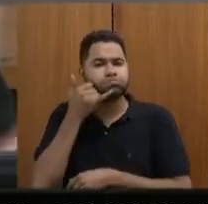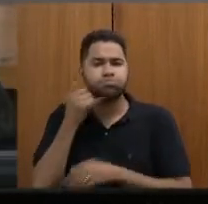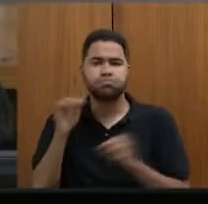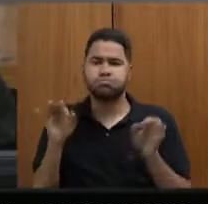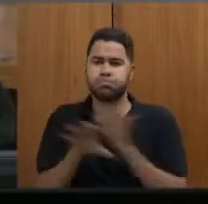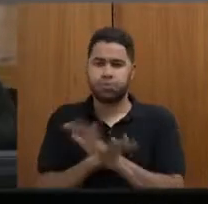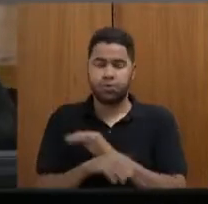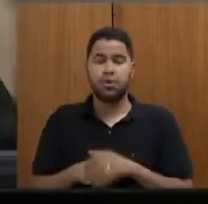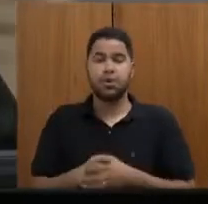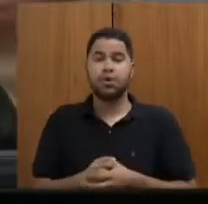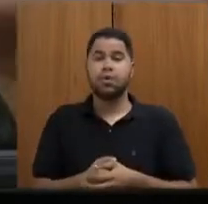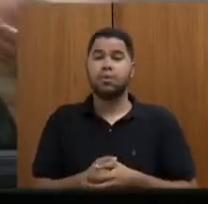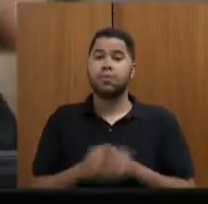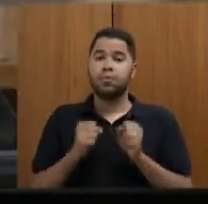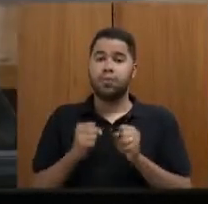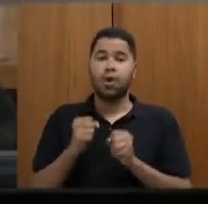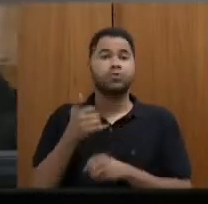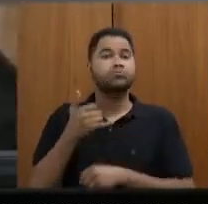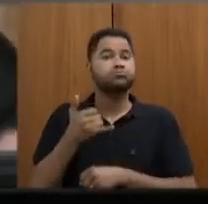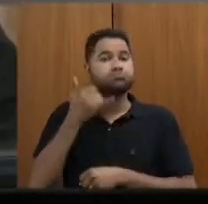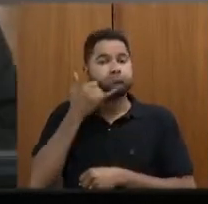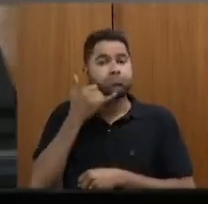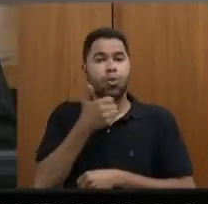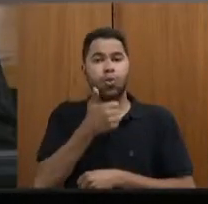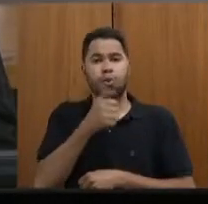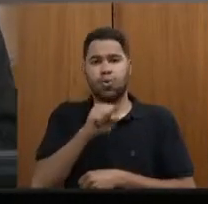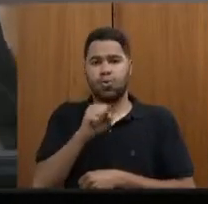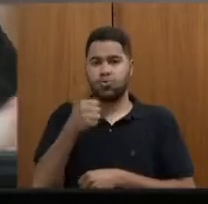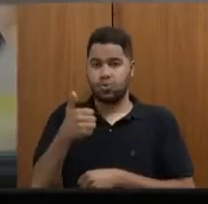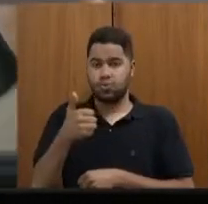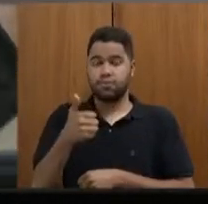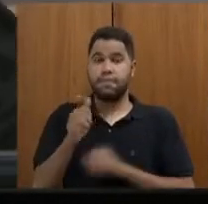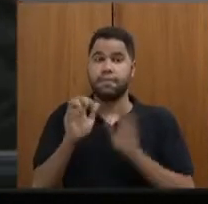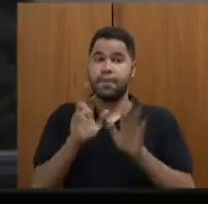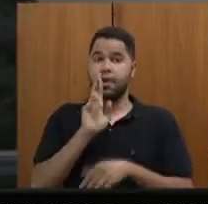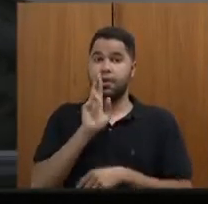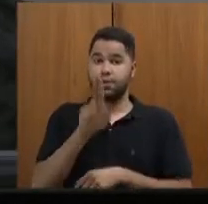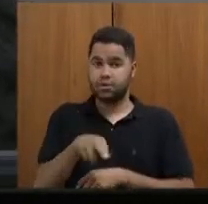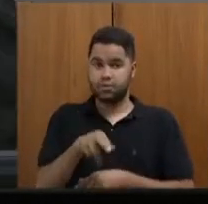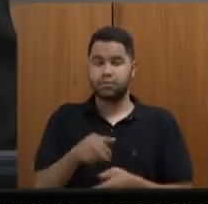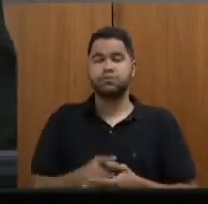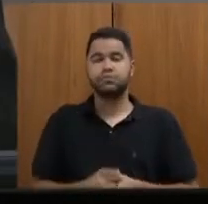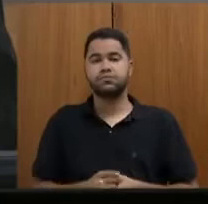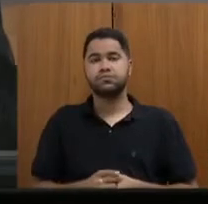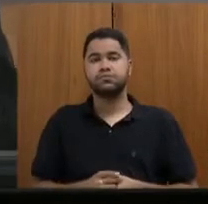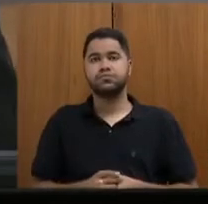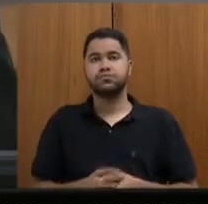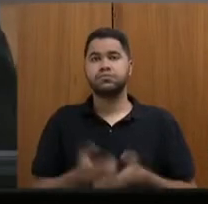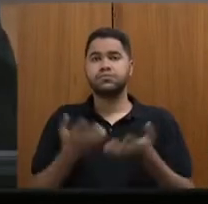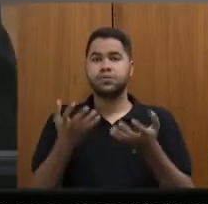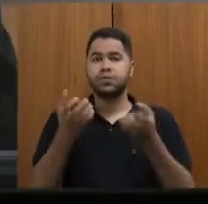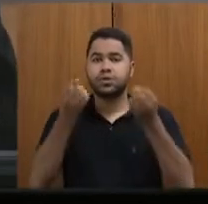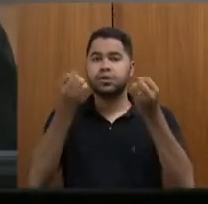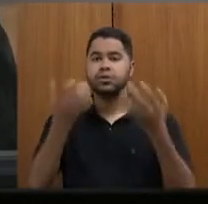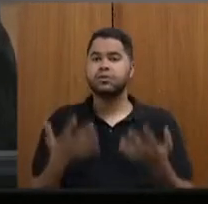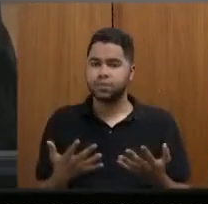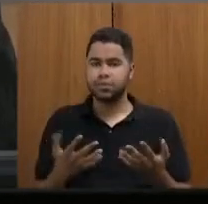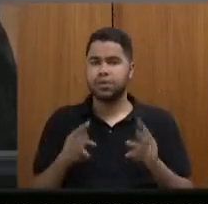vamos utilizar o Disque 181. Mas, respondendo às perguntas da senhora, eu queria falar